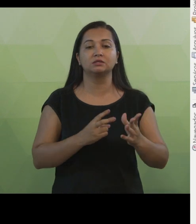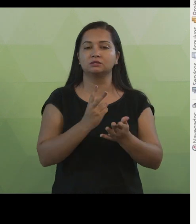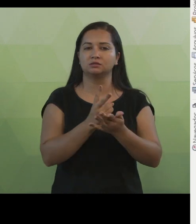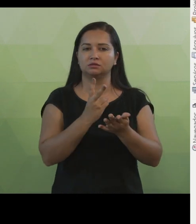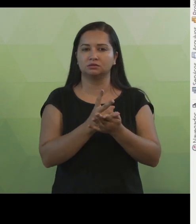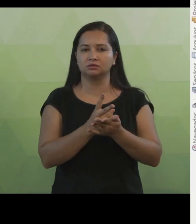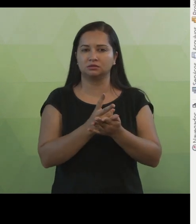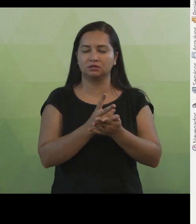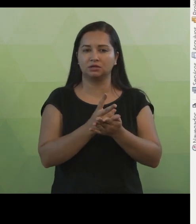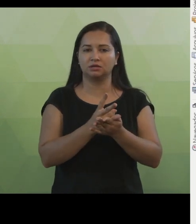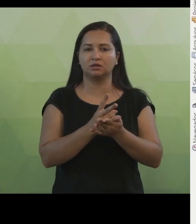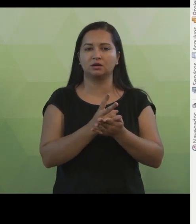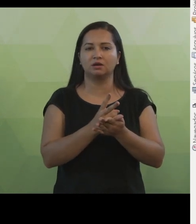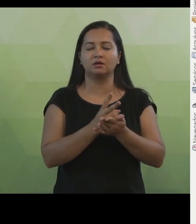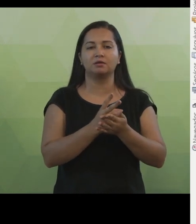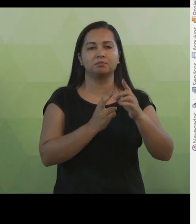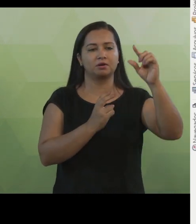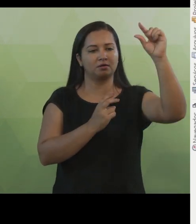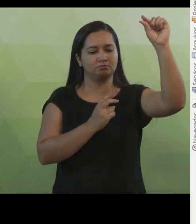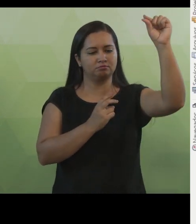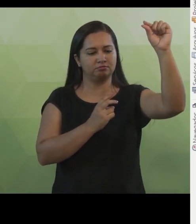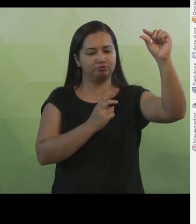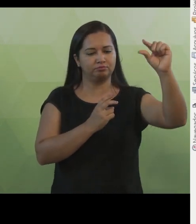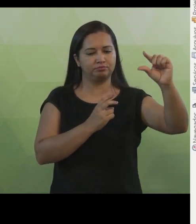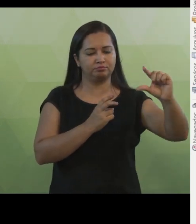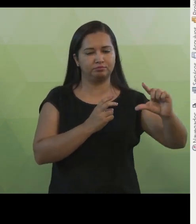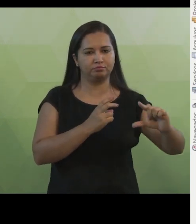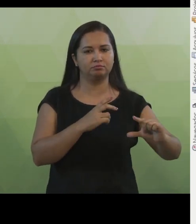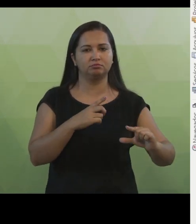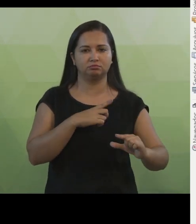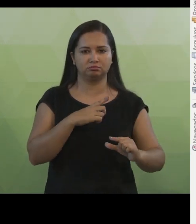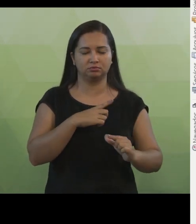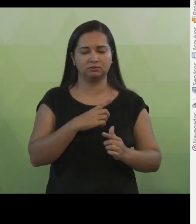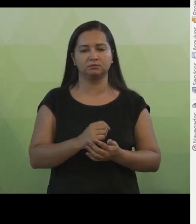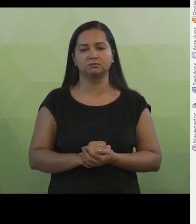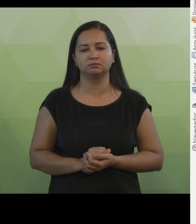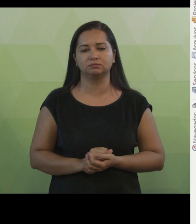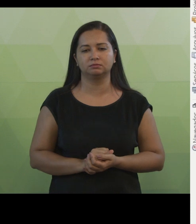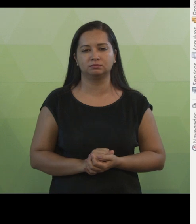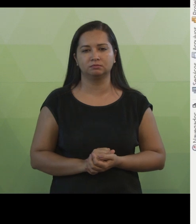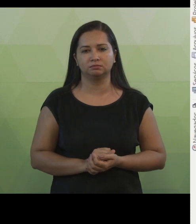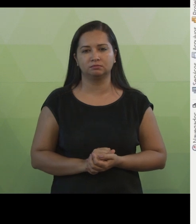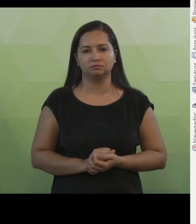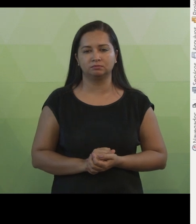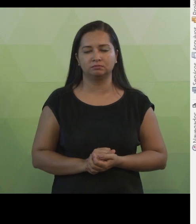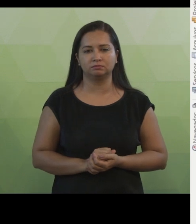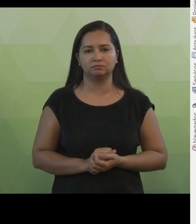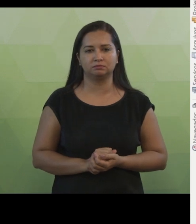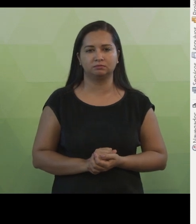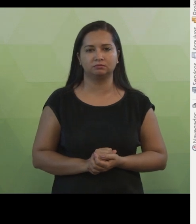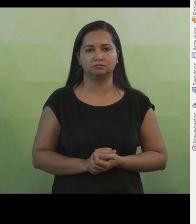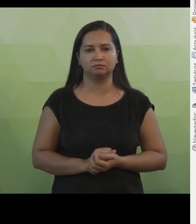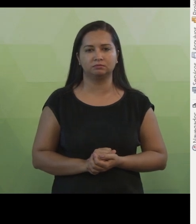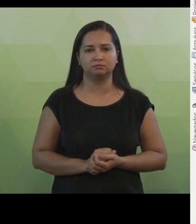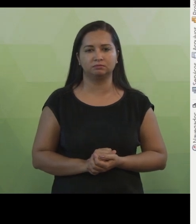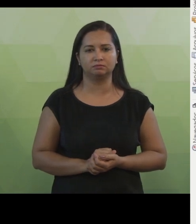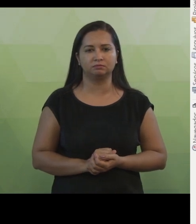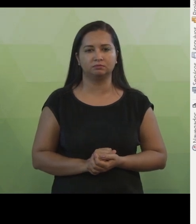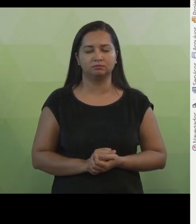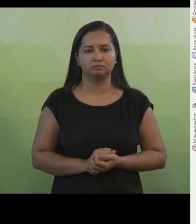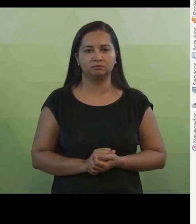na posição 0 recebe 10. Então, a primeira posição desse meu vetor é a posição 0. A